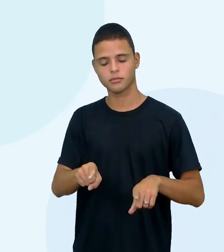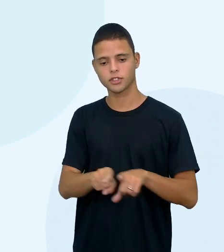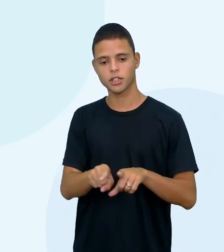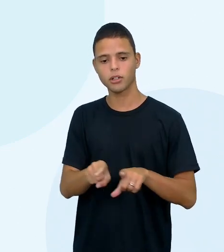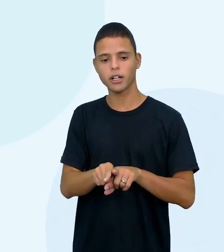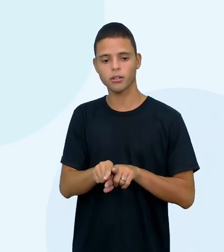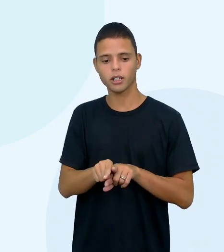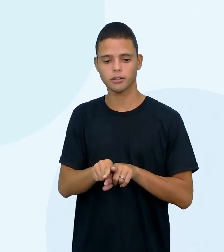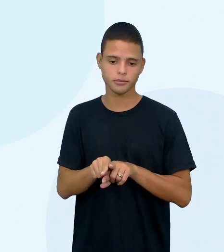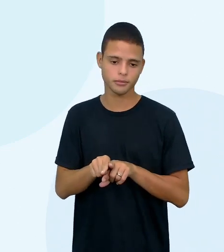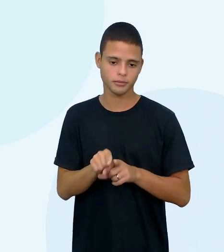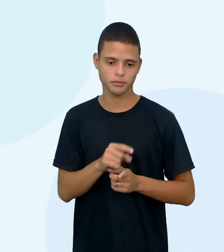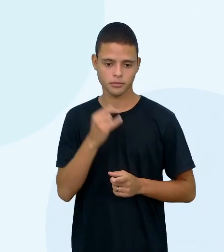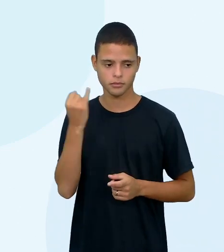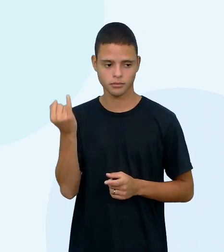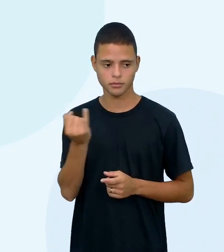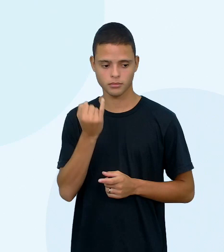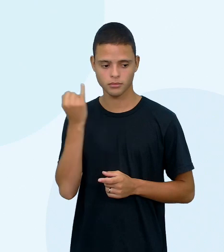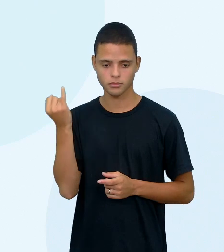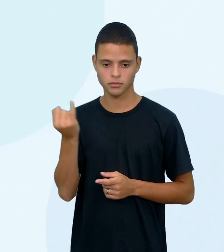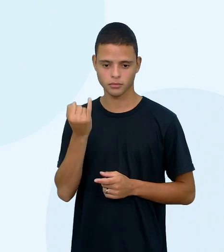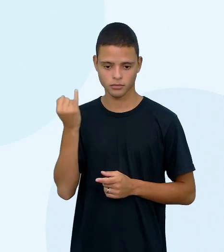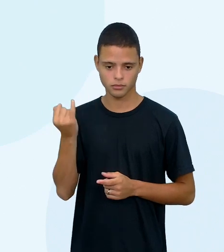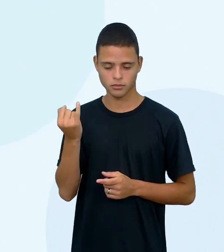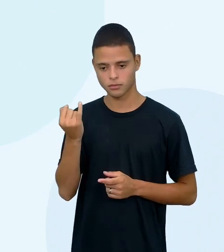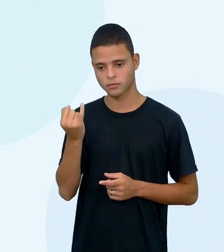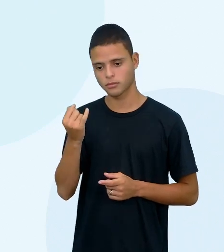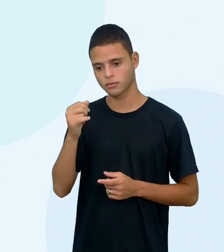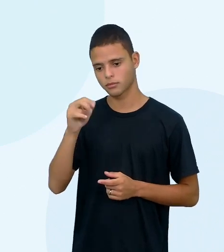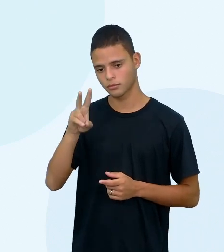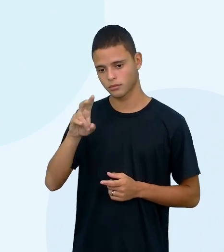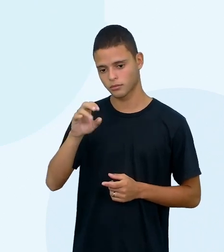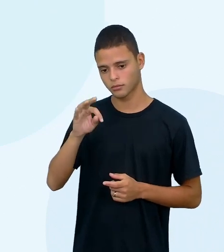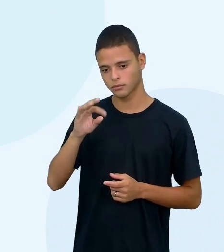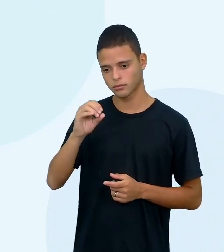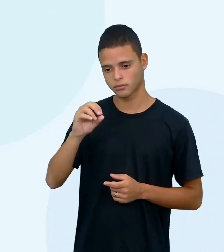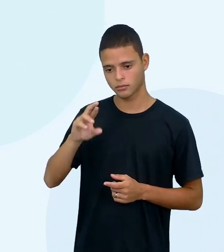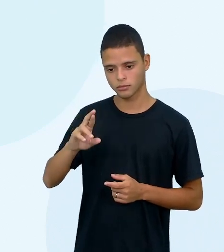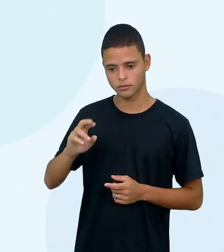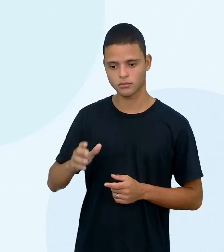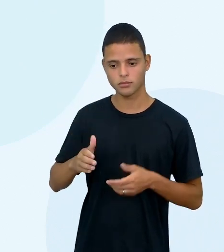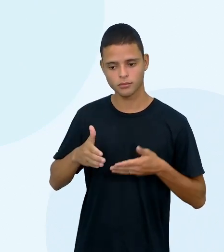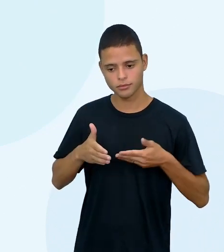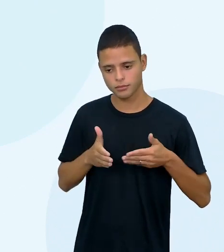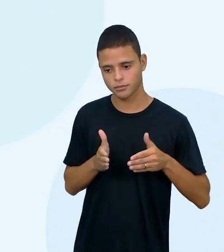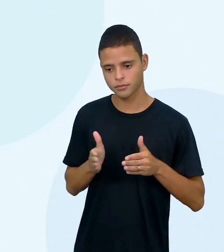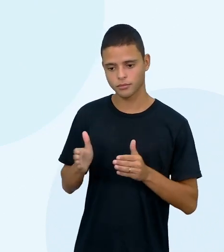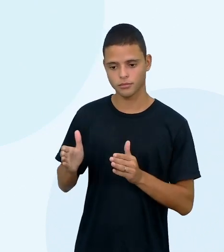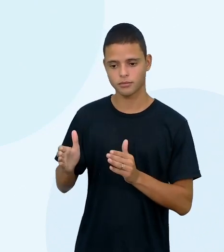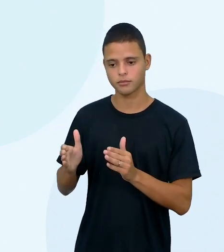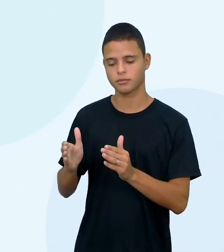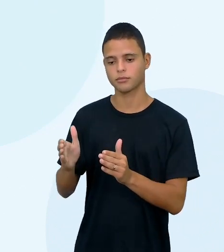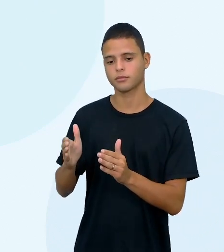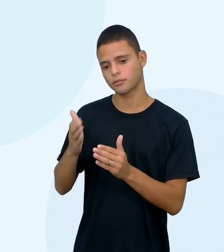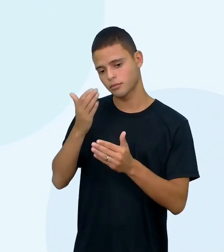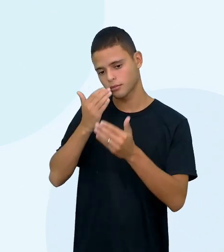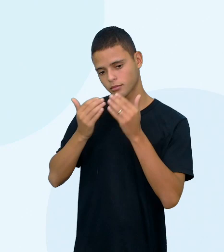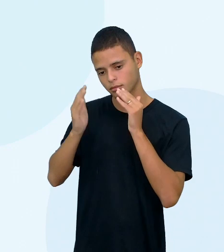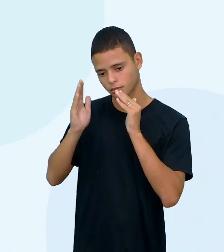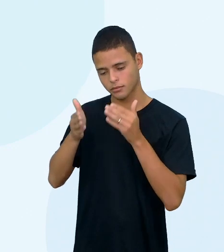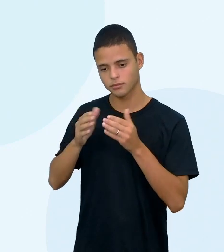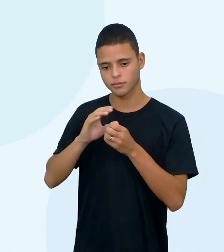são importantíssimos para conduzir então esse alimento, né, esse bolo alimentar que já